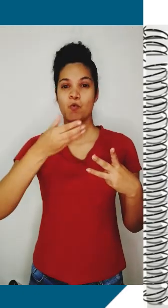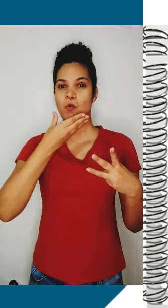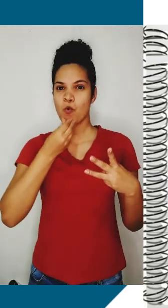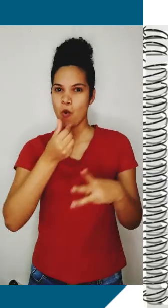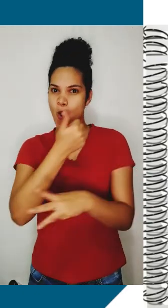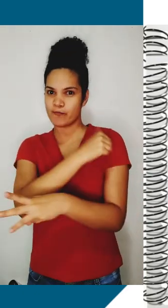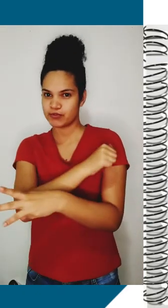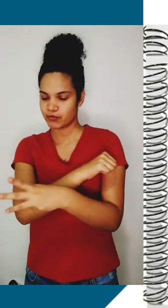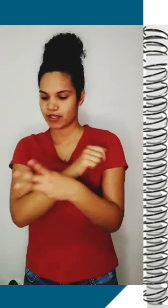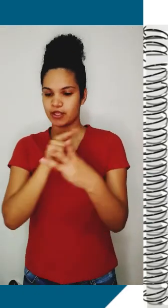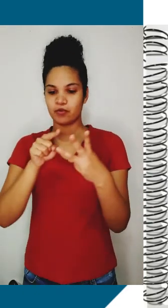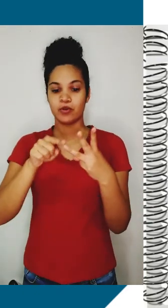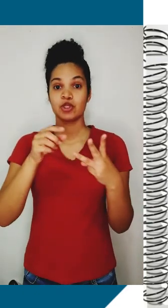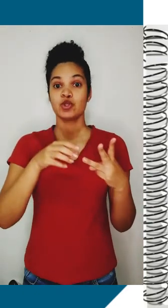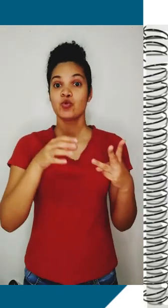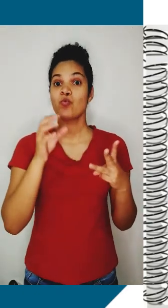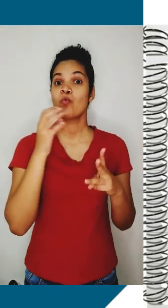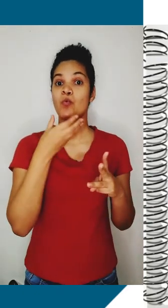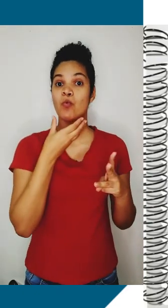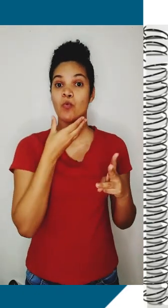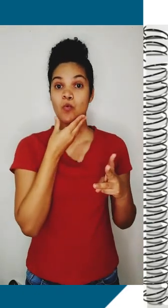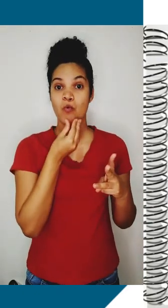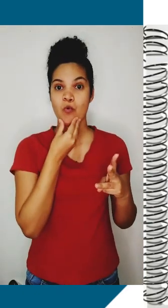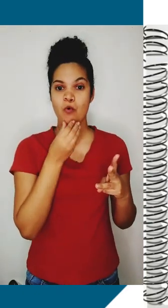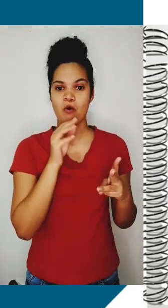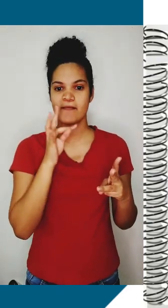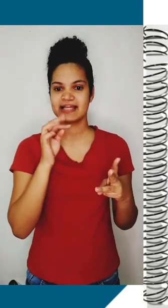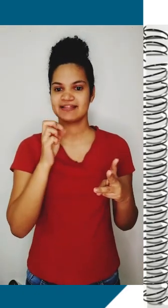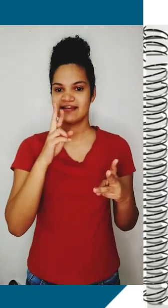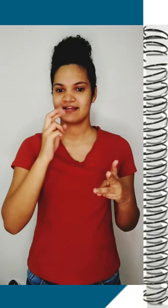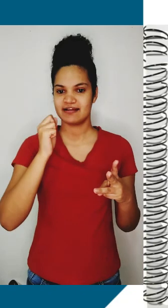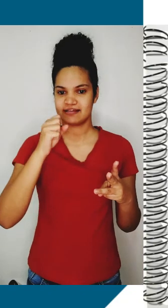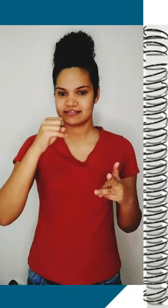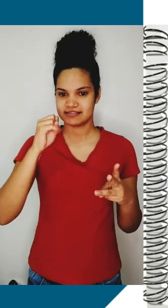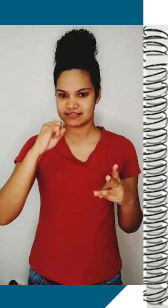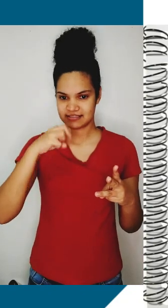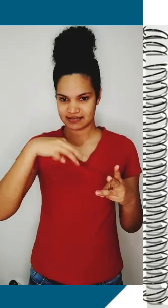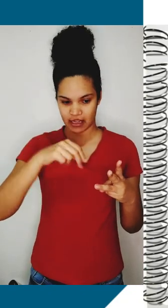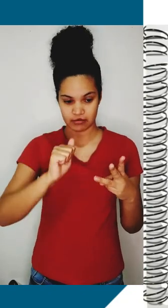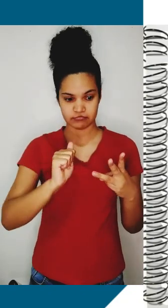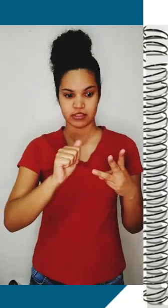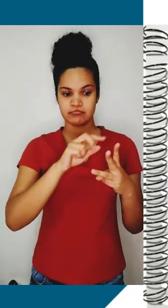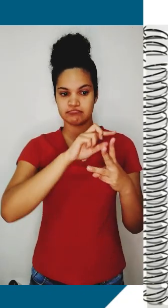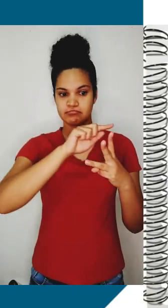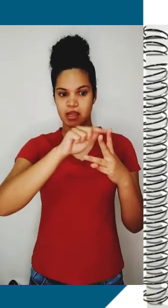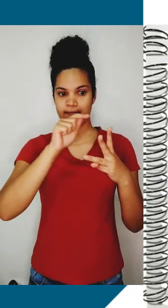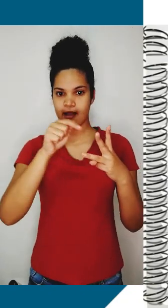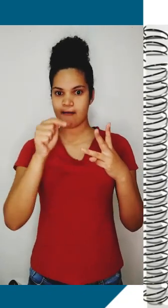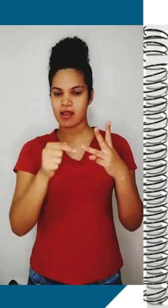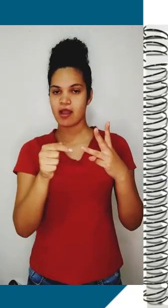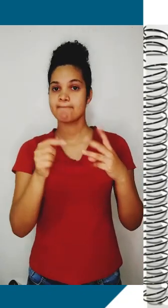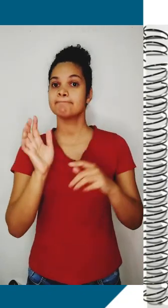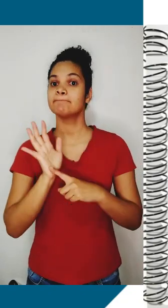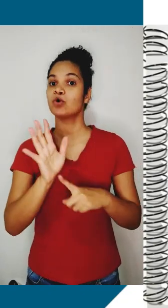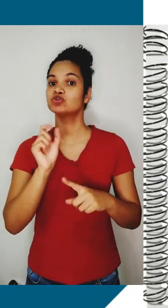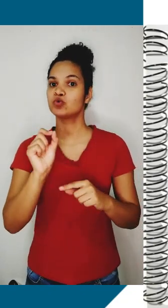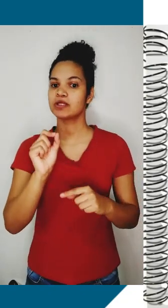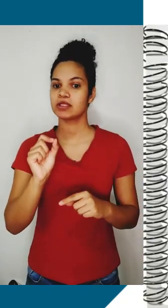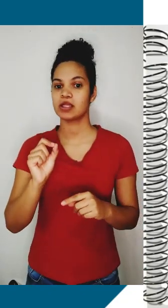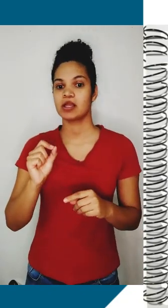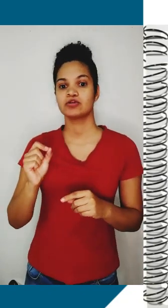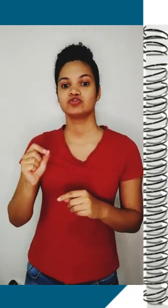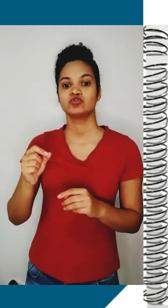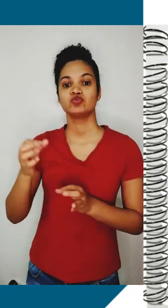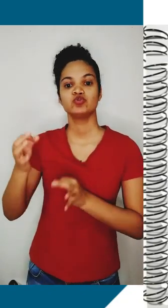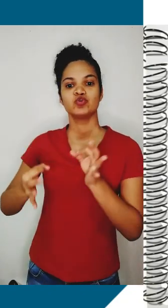Rio de Janeiro e um homem amarrado em Teresina. Então, essas 3 imagens, formam ali, mostram para a gente justiça